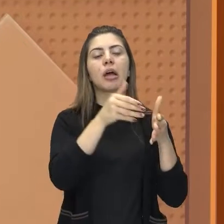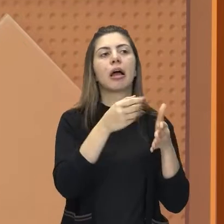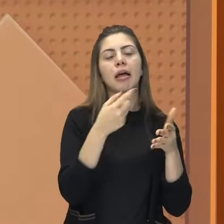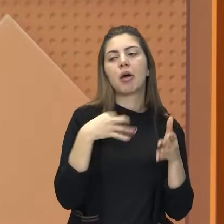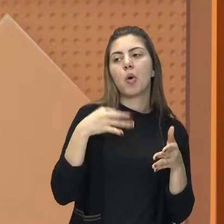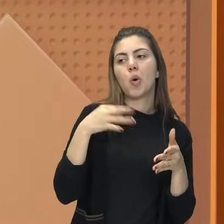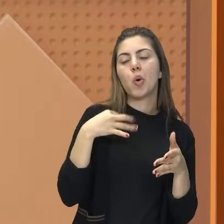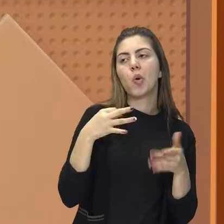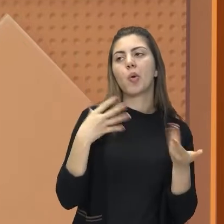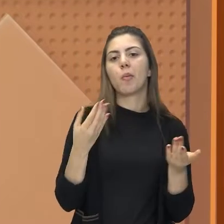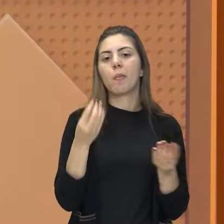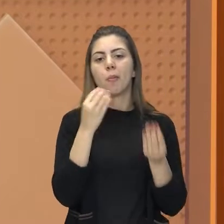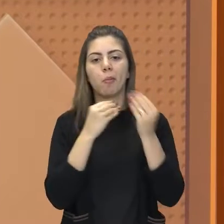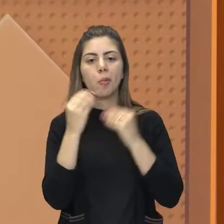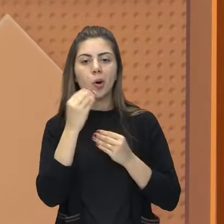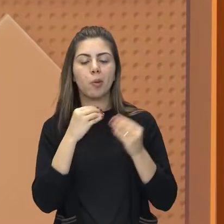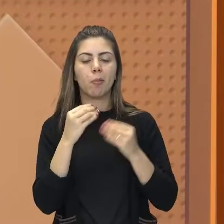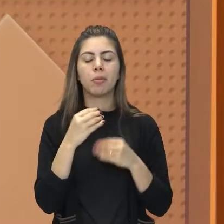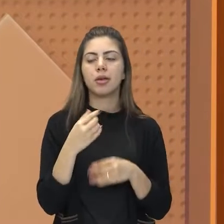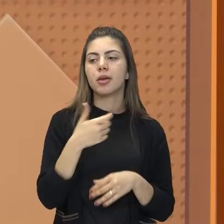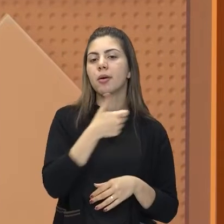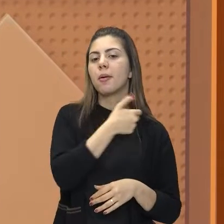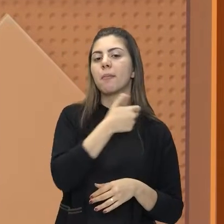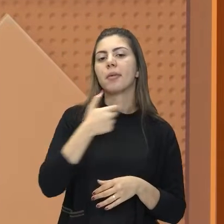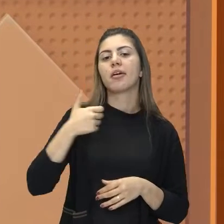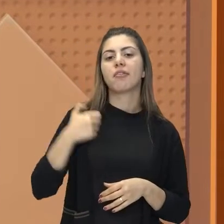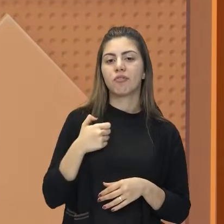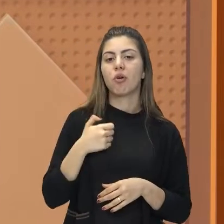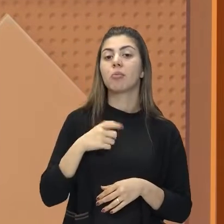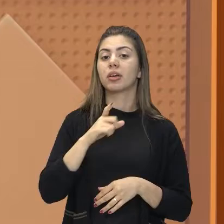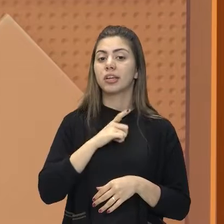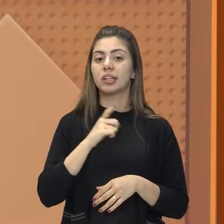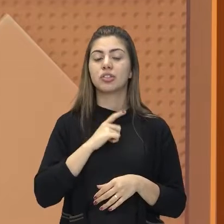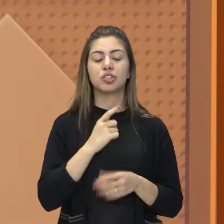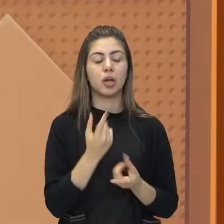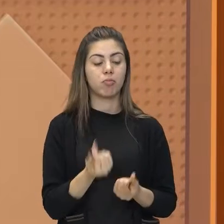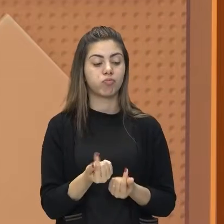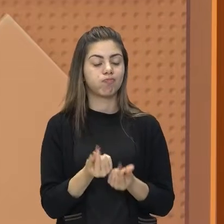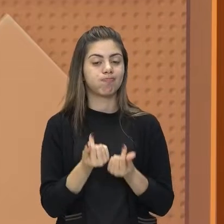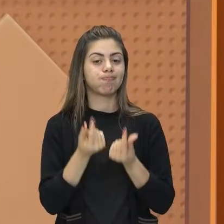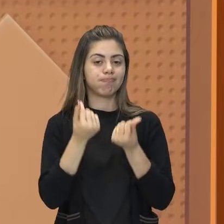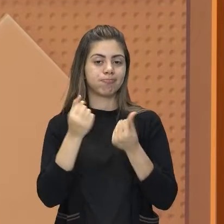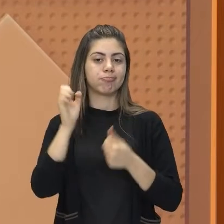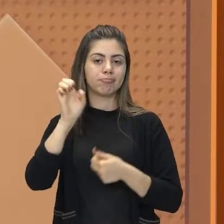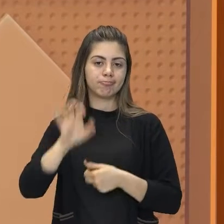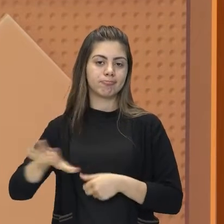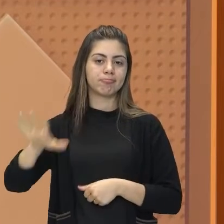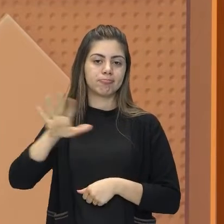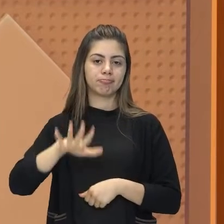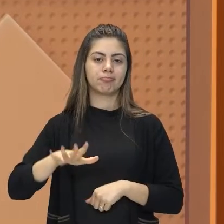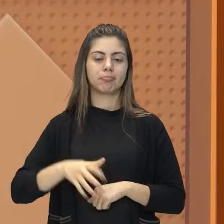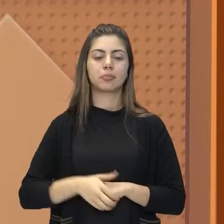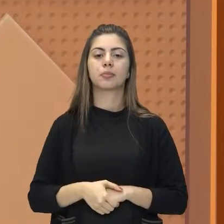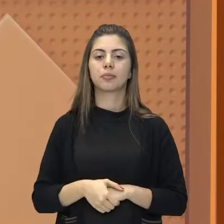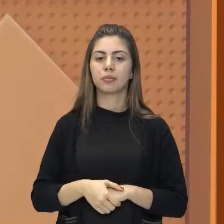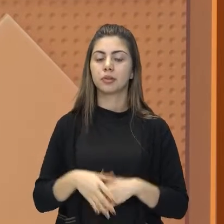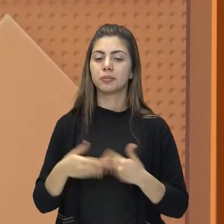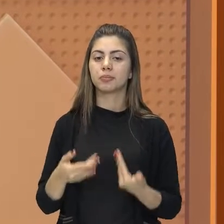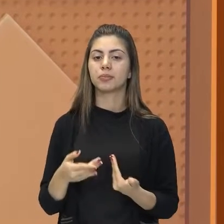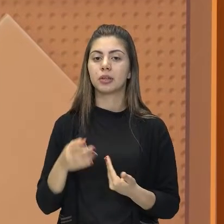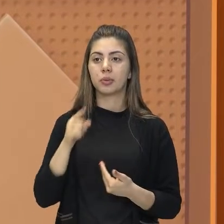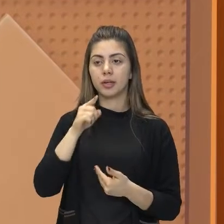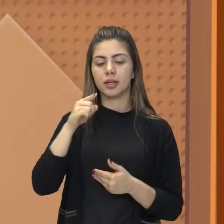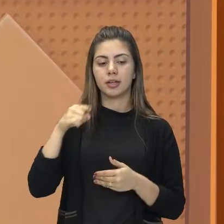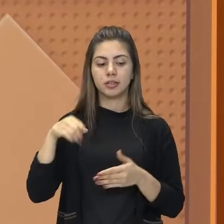tecidos, perfumes, que eram produtos de grande lucratividade na Europa. E por onde eles atravessavam ali